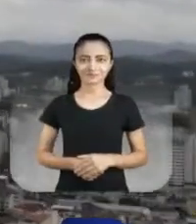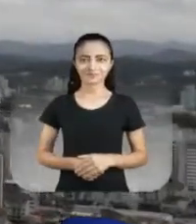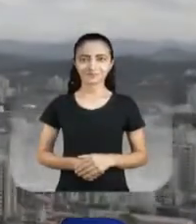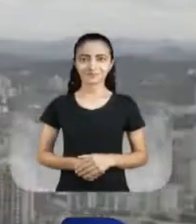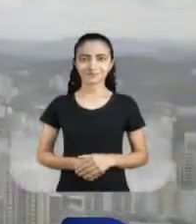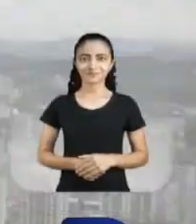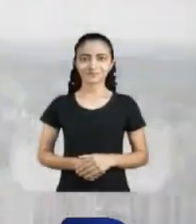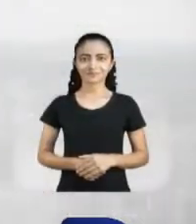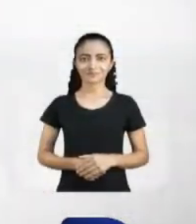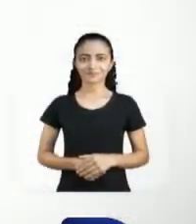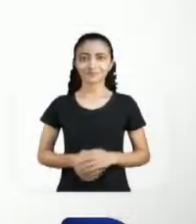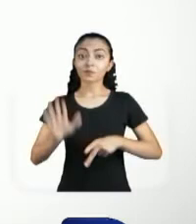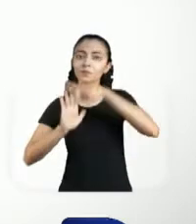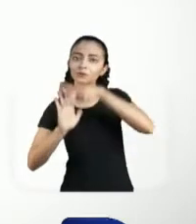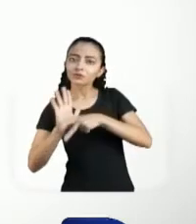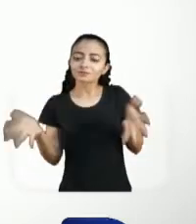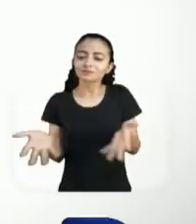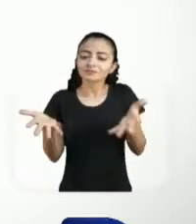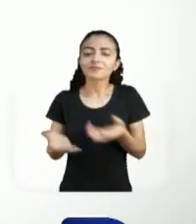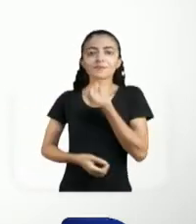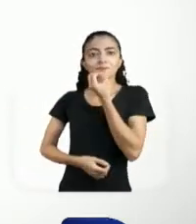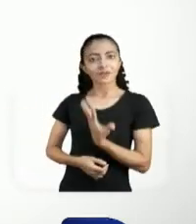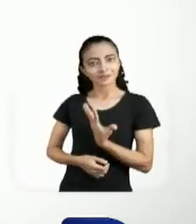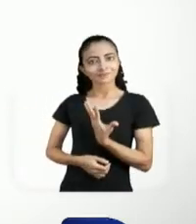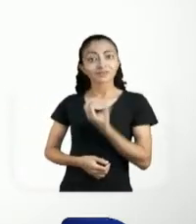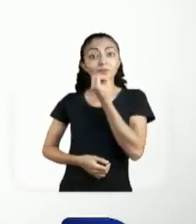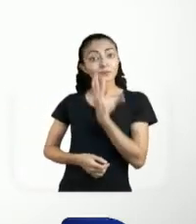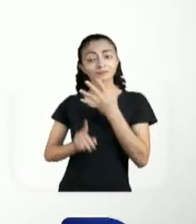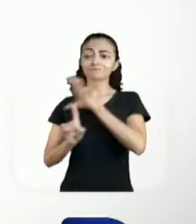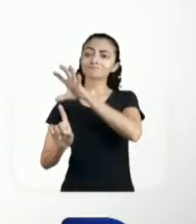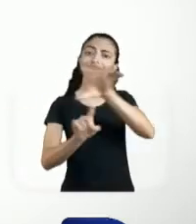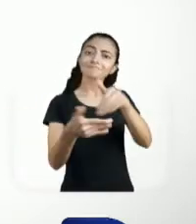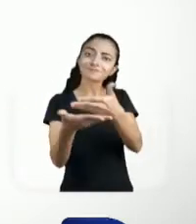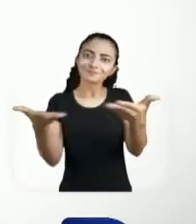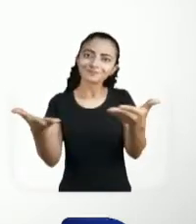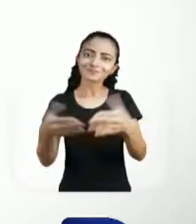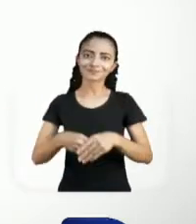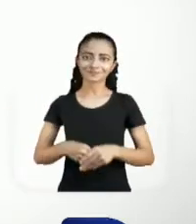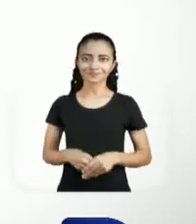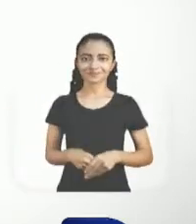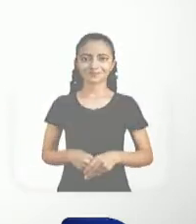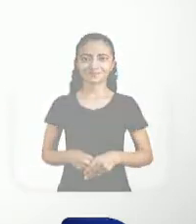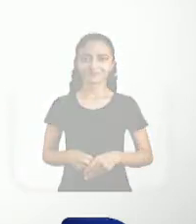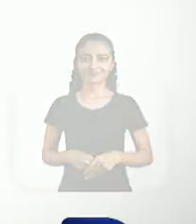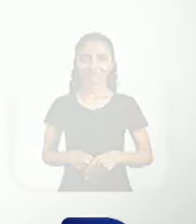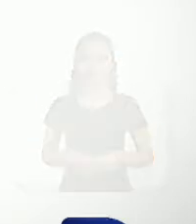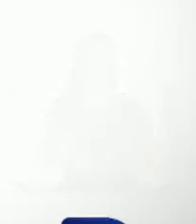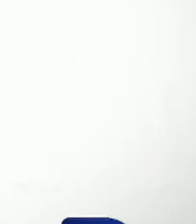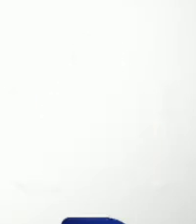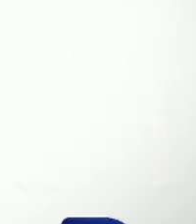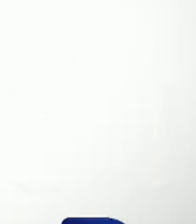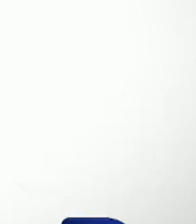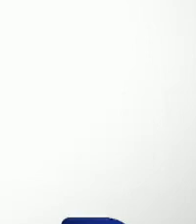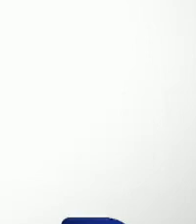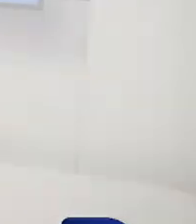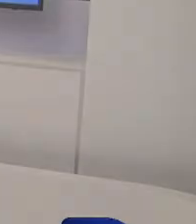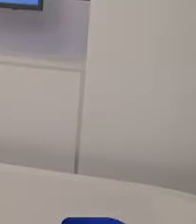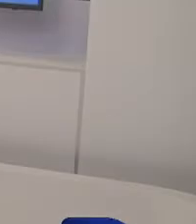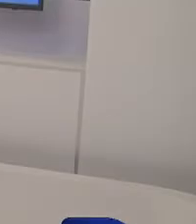vida movimento sou bem inspirar você com alguém